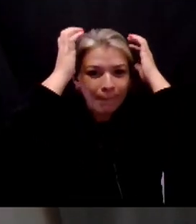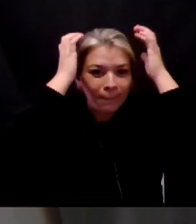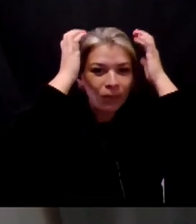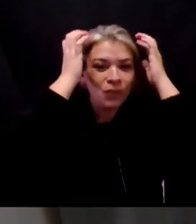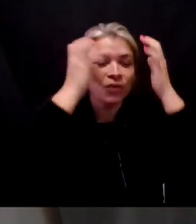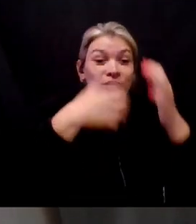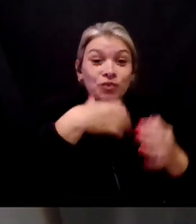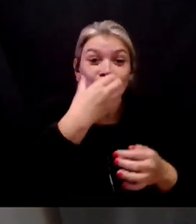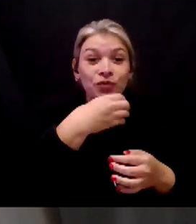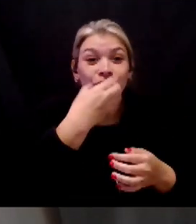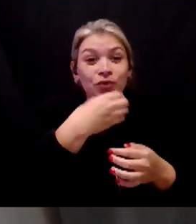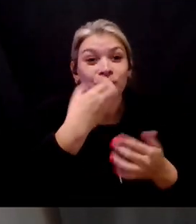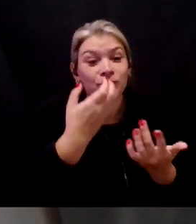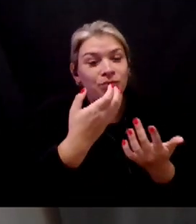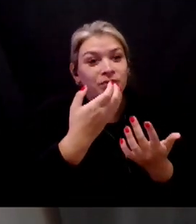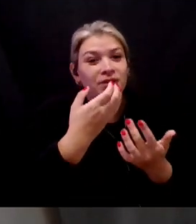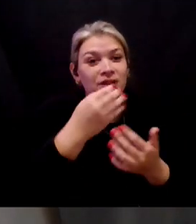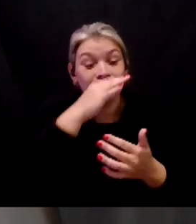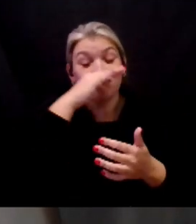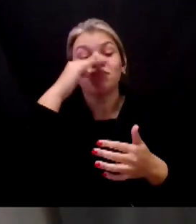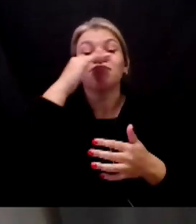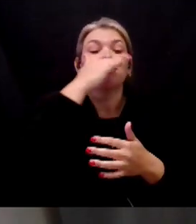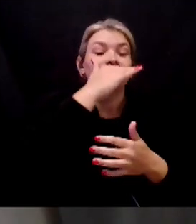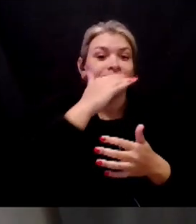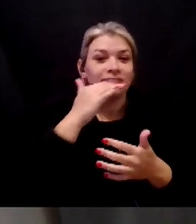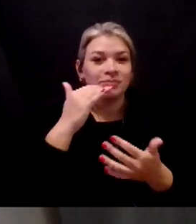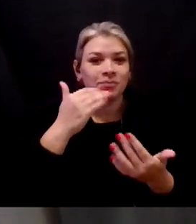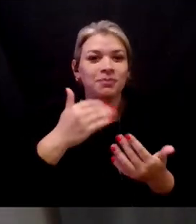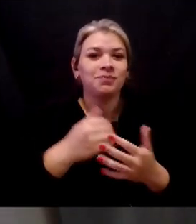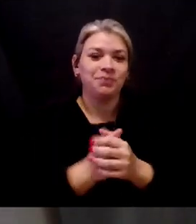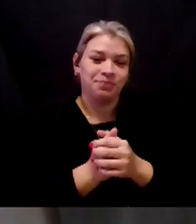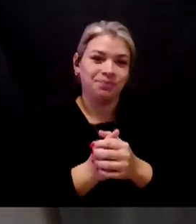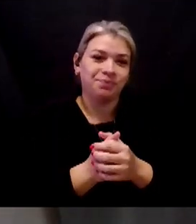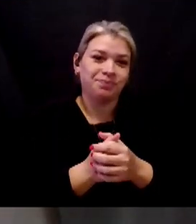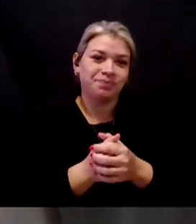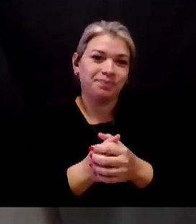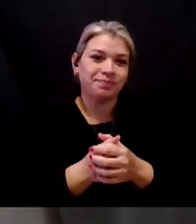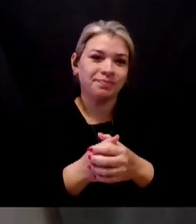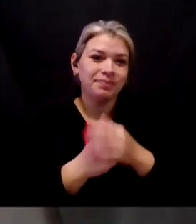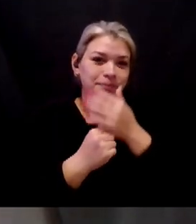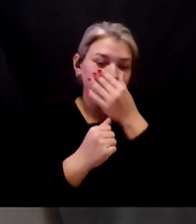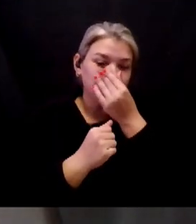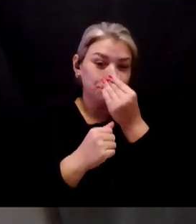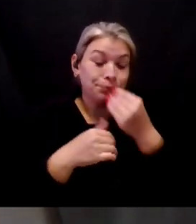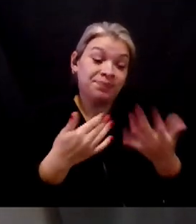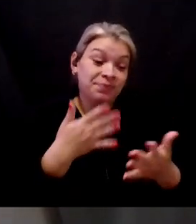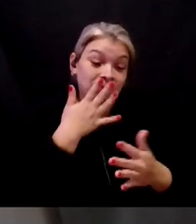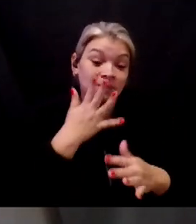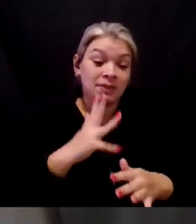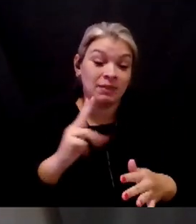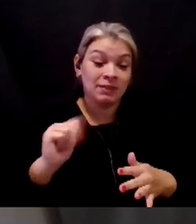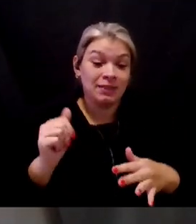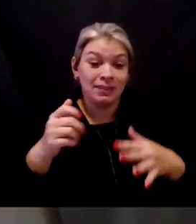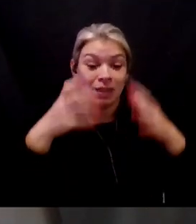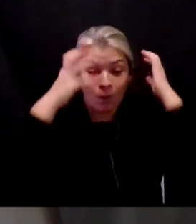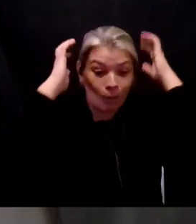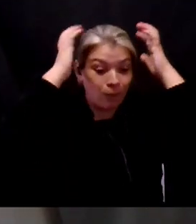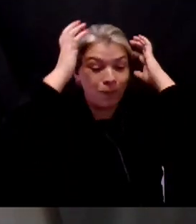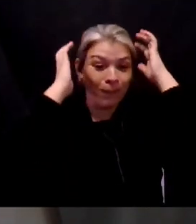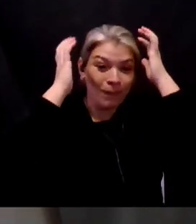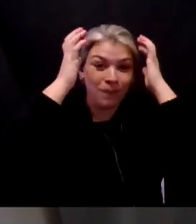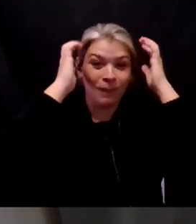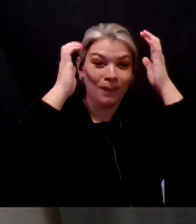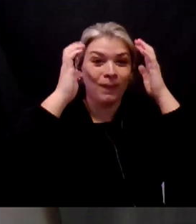criança. E aí, quando a criança né, ela tá lá com o cabelo que acabou de ser, né,